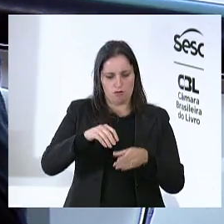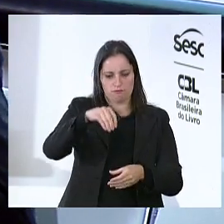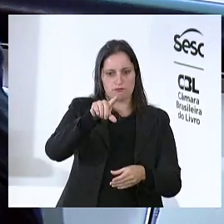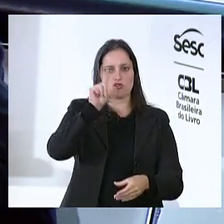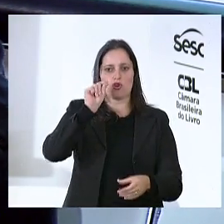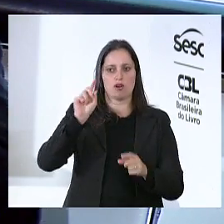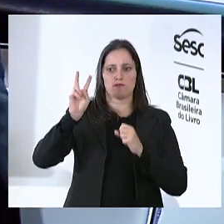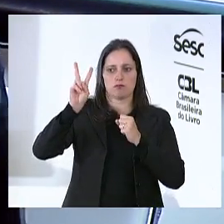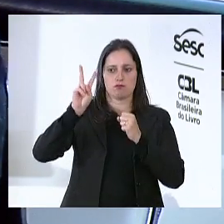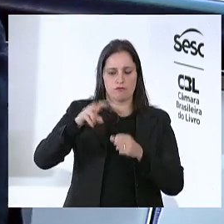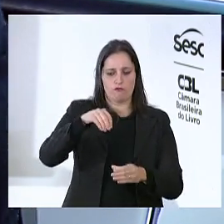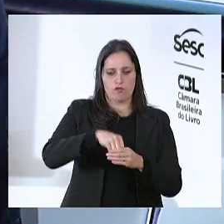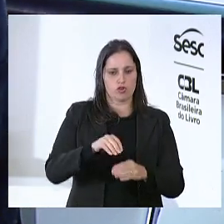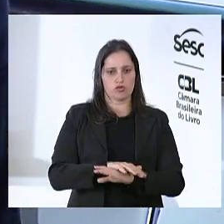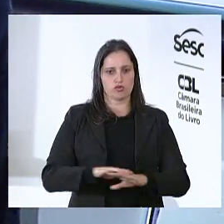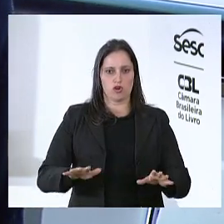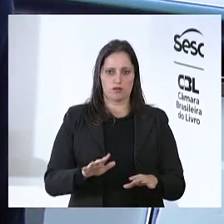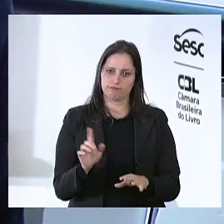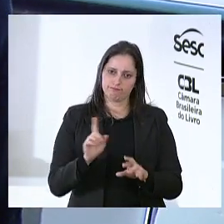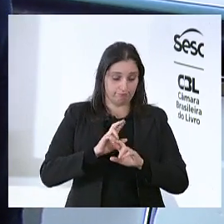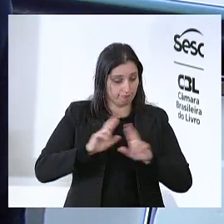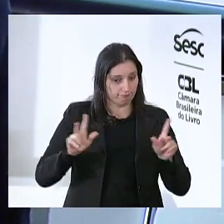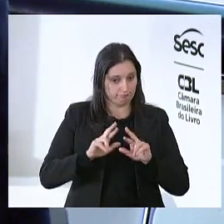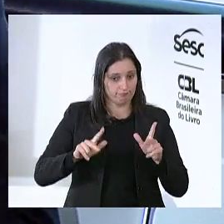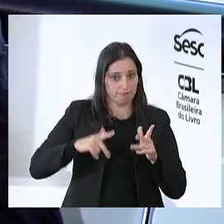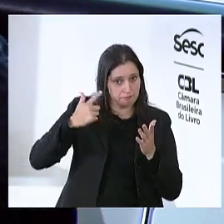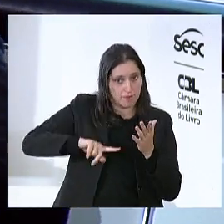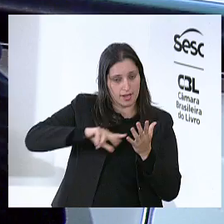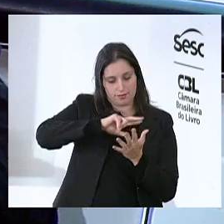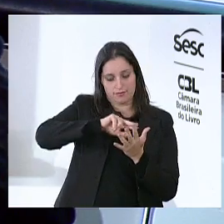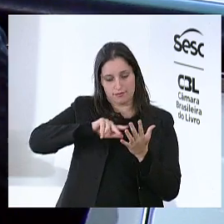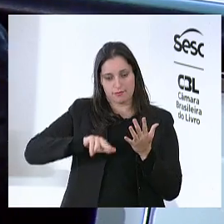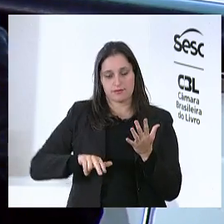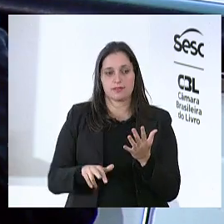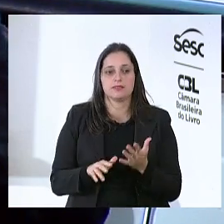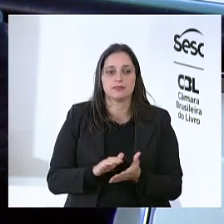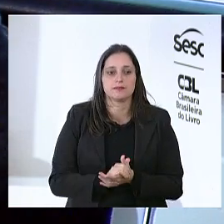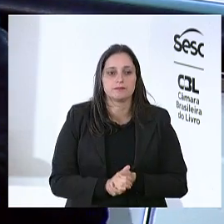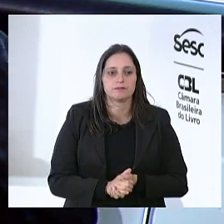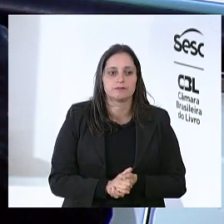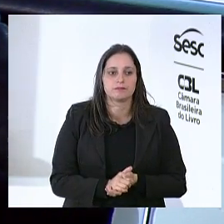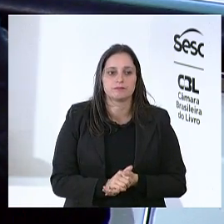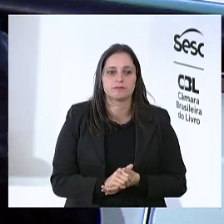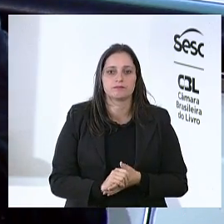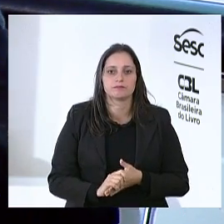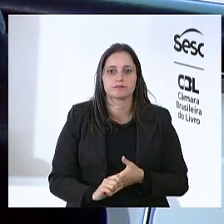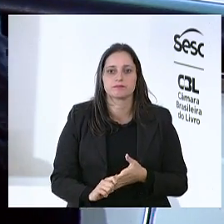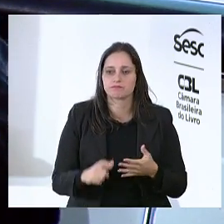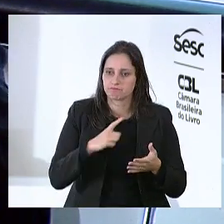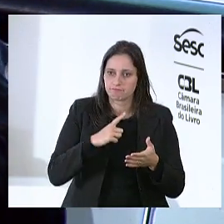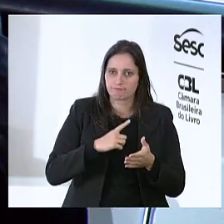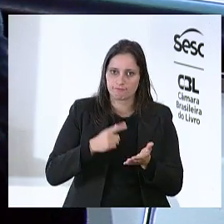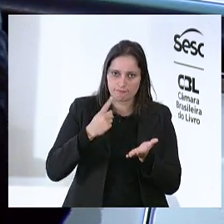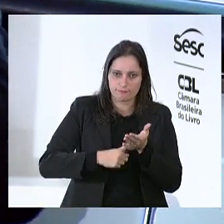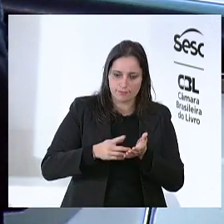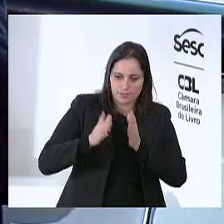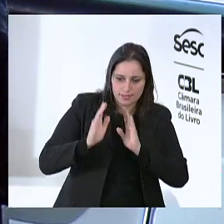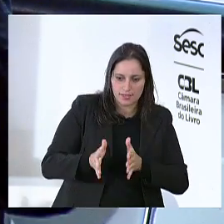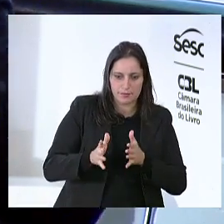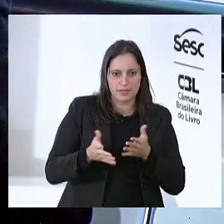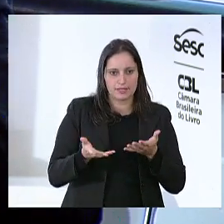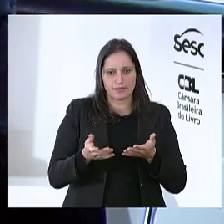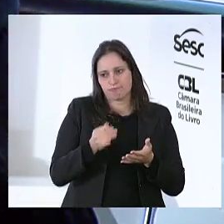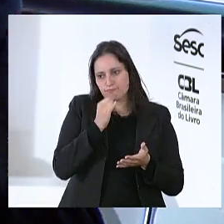temos que pensar que sair à rua é democracia também, que como a gente estabelece relações de solidariedade com os vizinhos, com